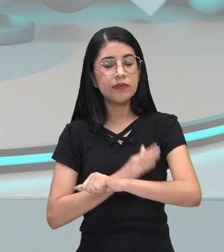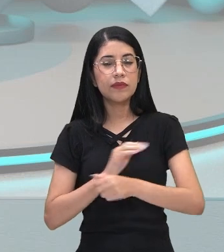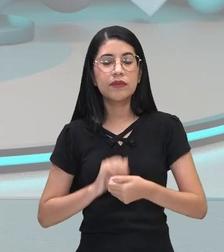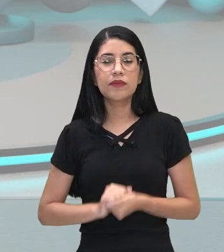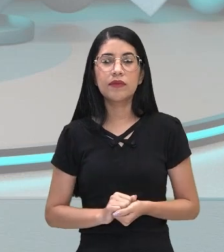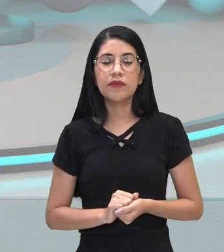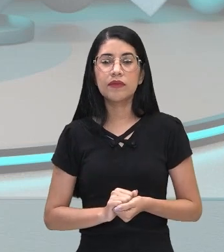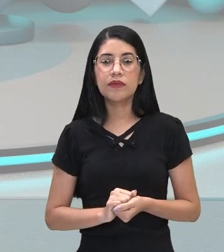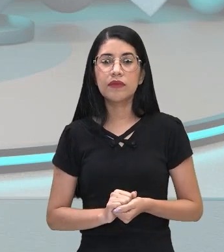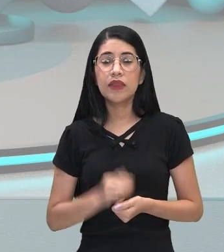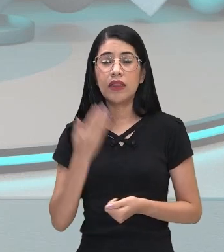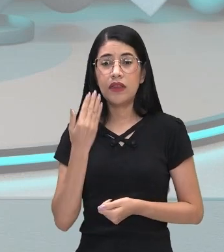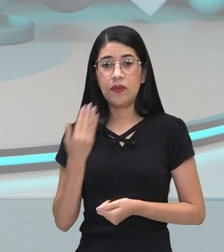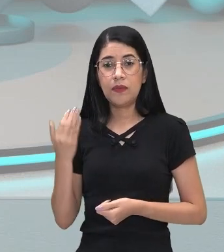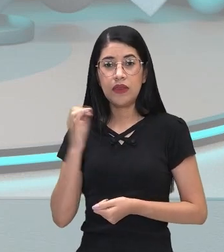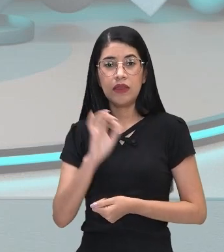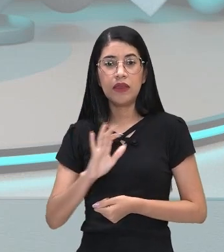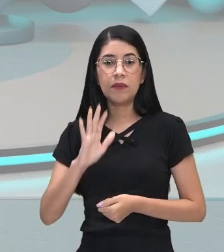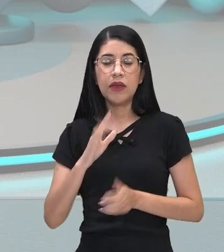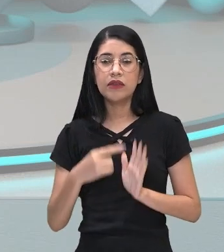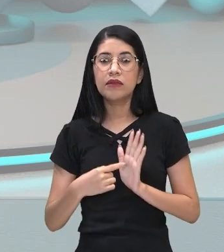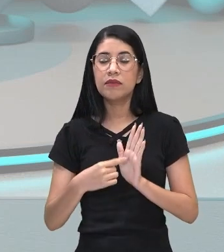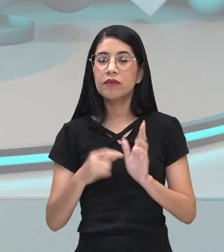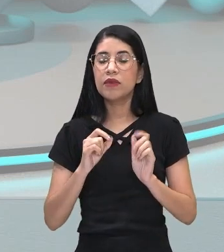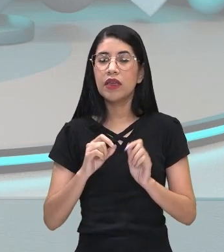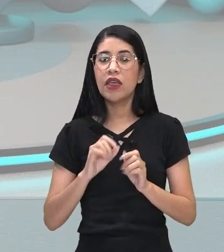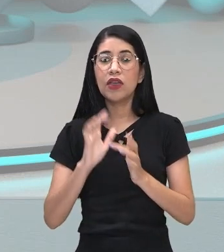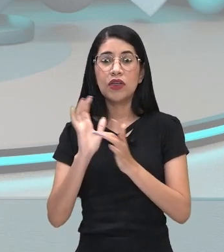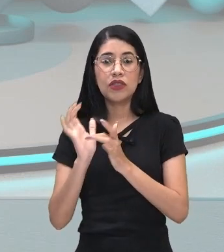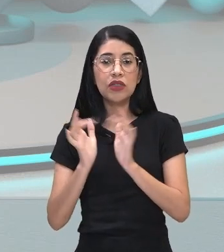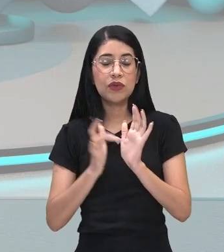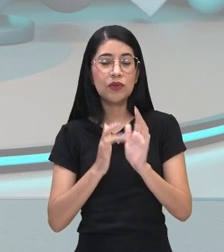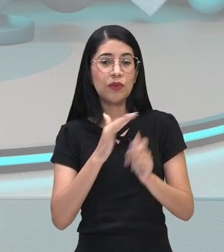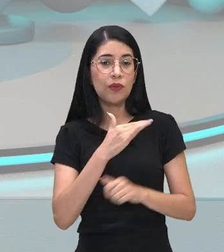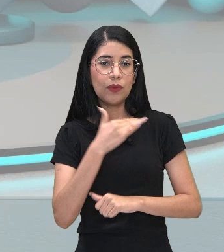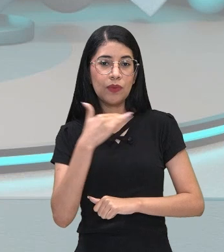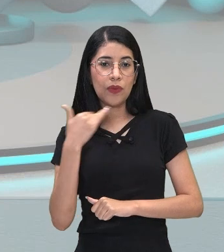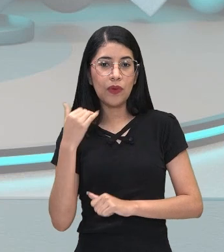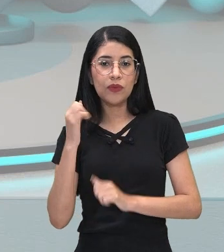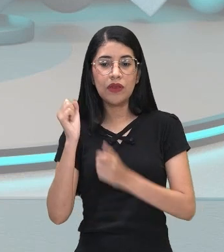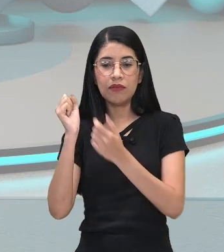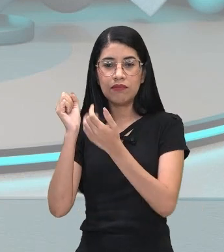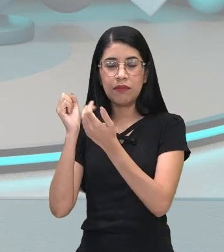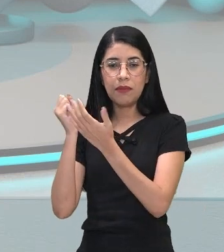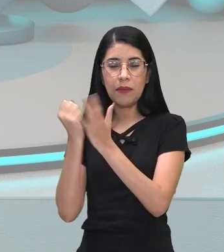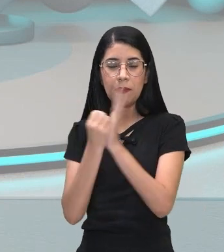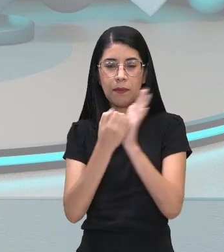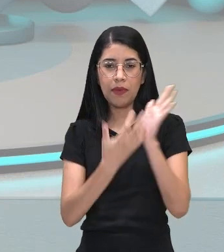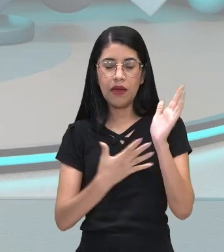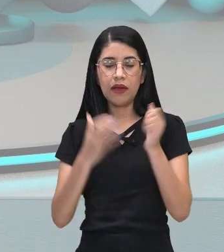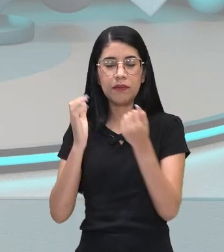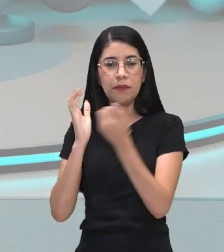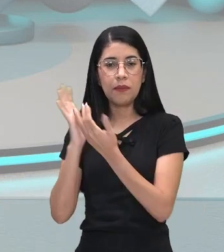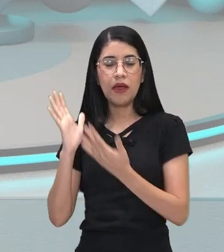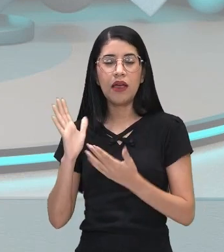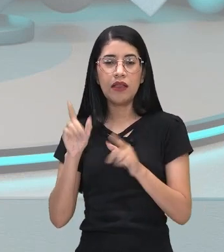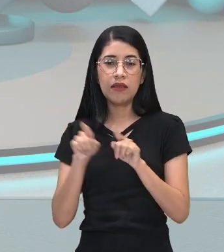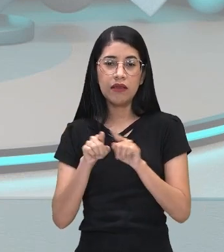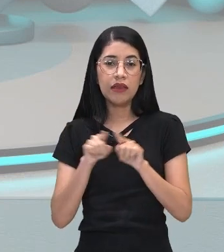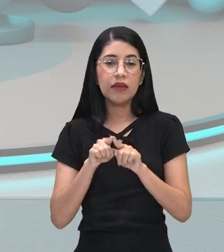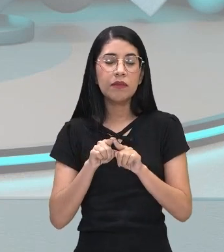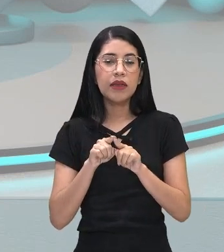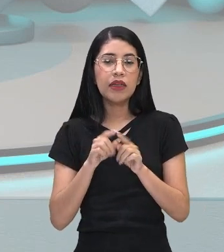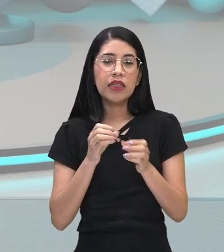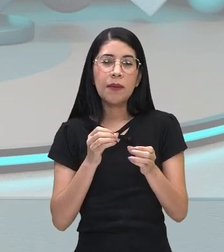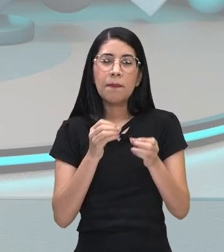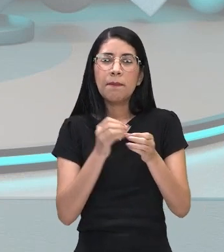nós estamos vendo aqui Jesus Cristo morto, ali bem próximo a